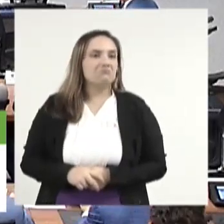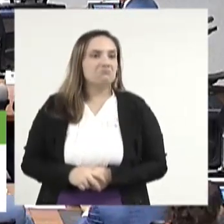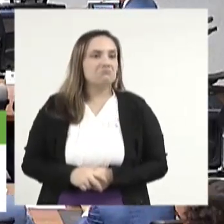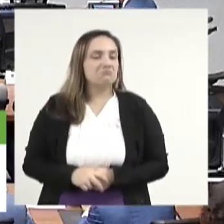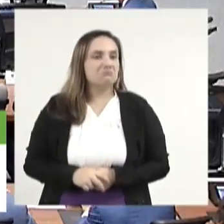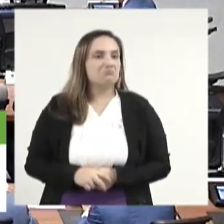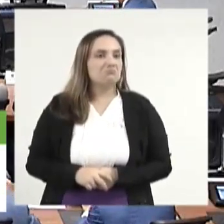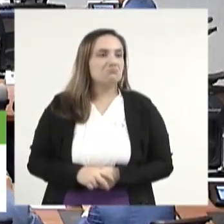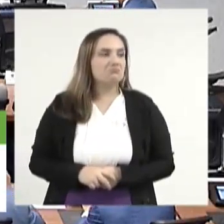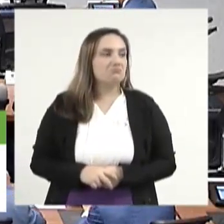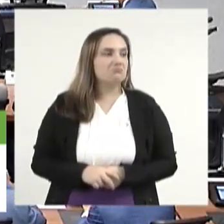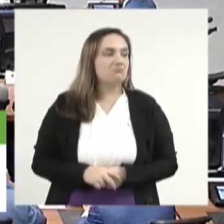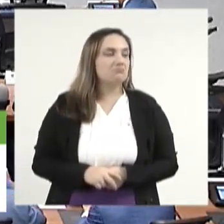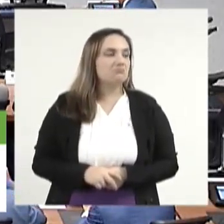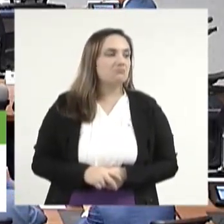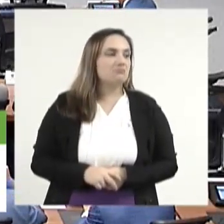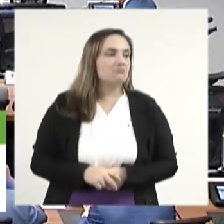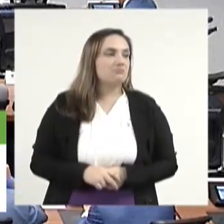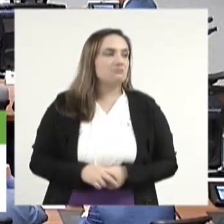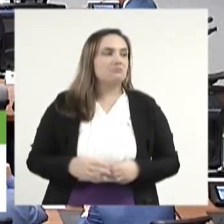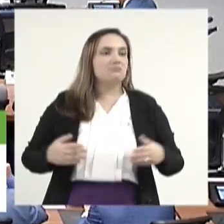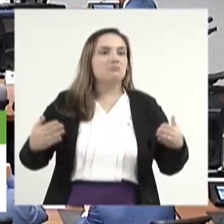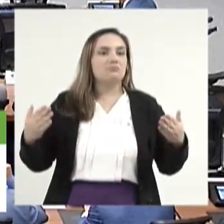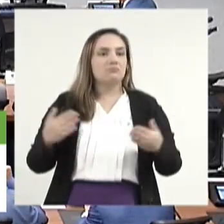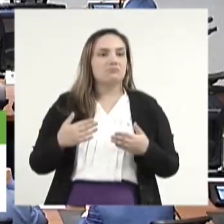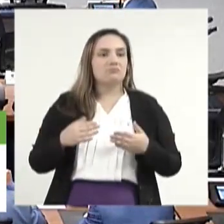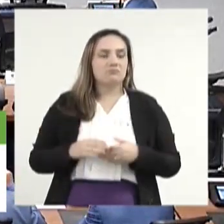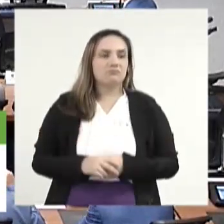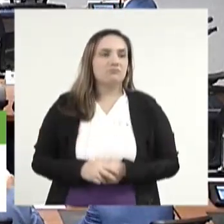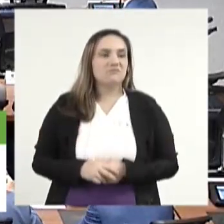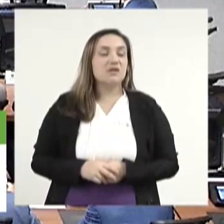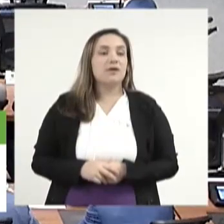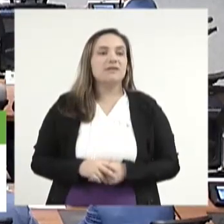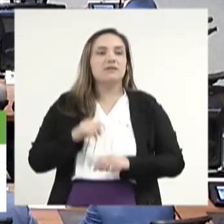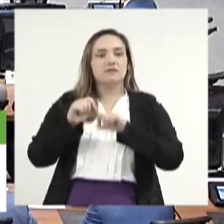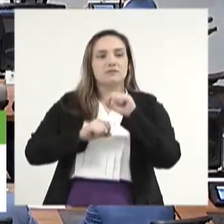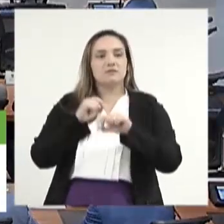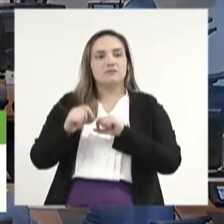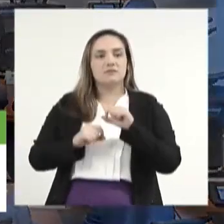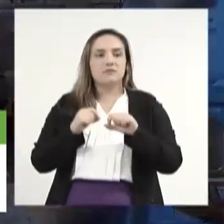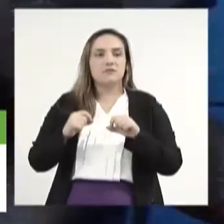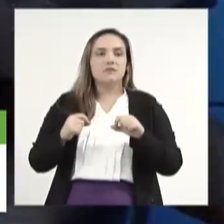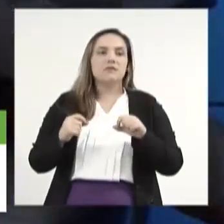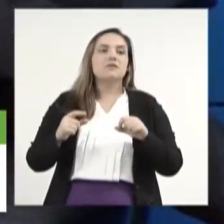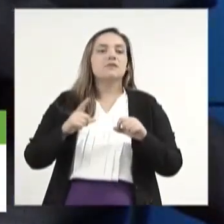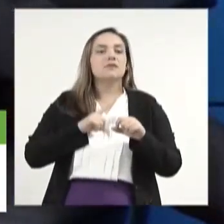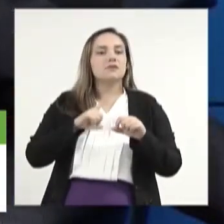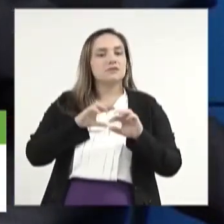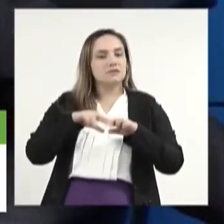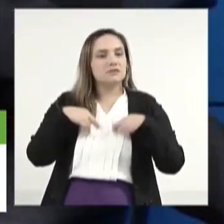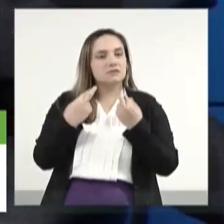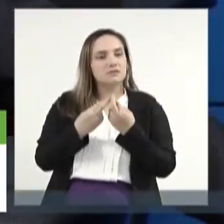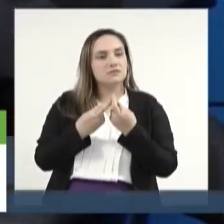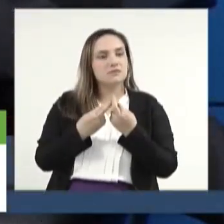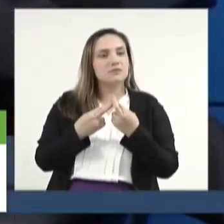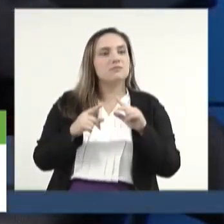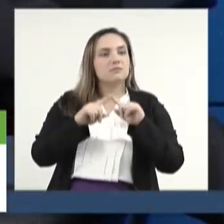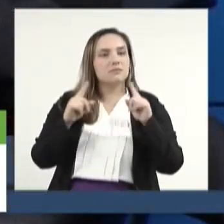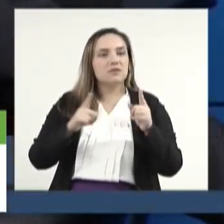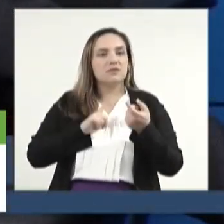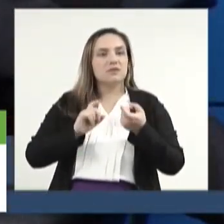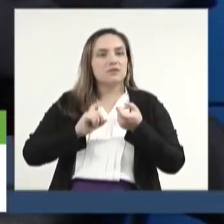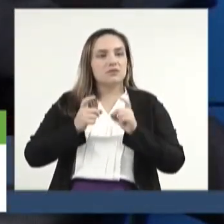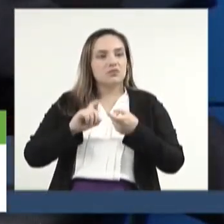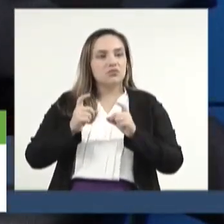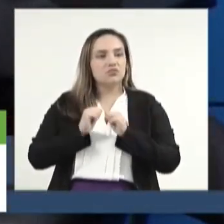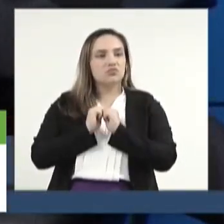às 8 horas da manhã, impreterivelmente, porque nós, inclusive, temos sessão para as 9 horas, haverá reunião